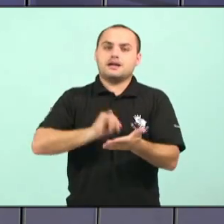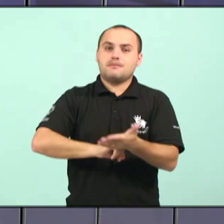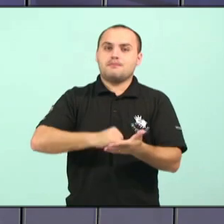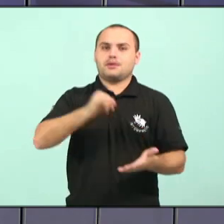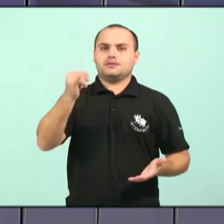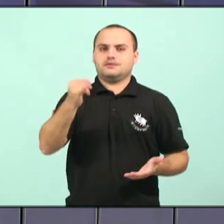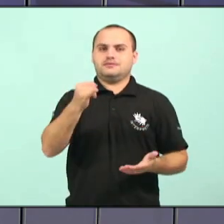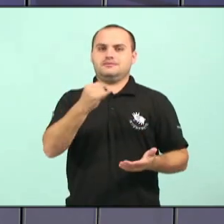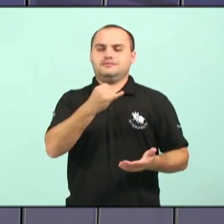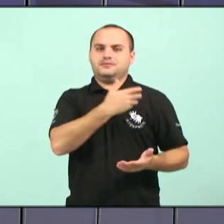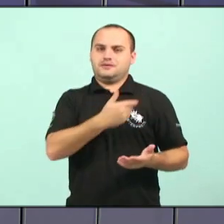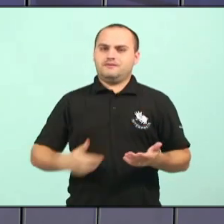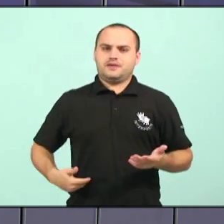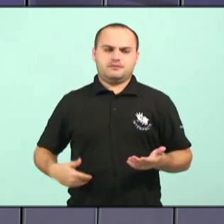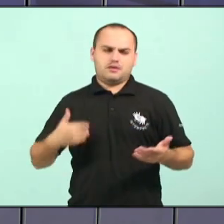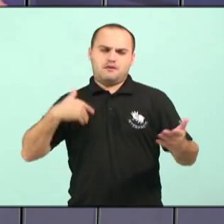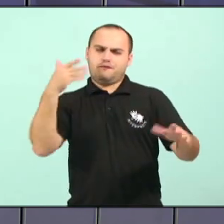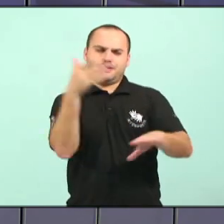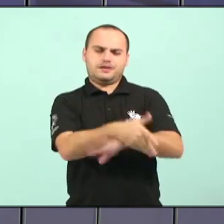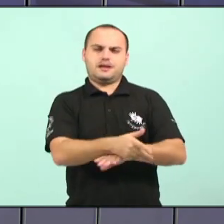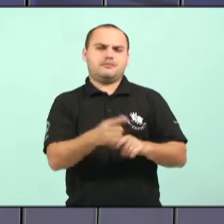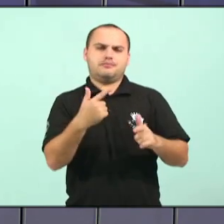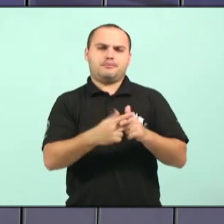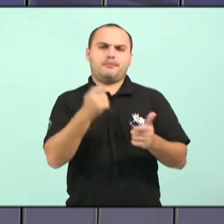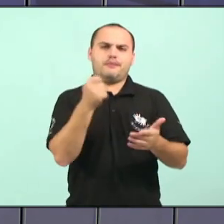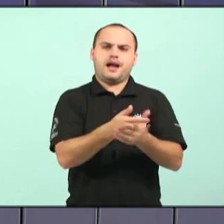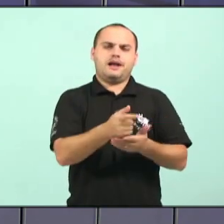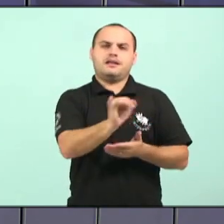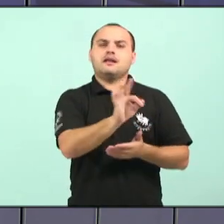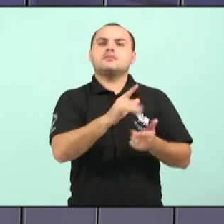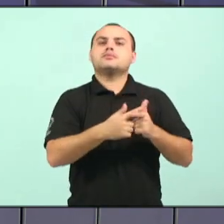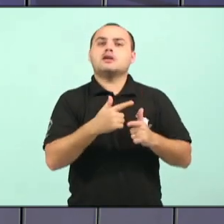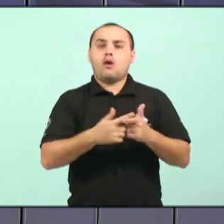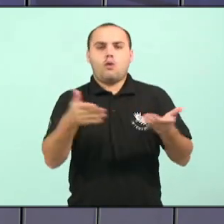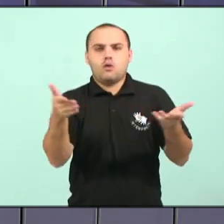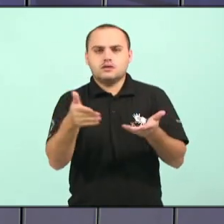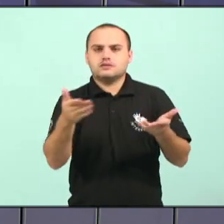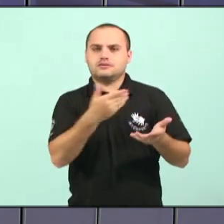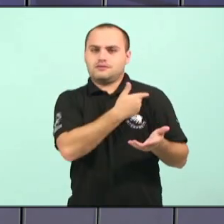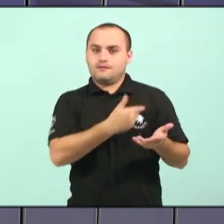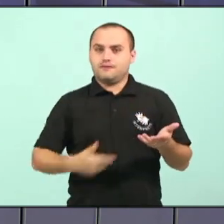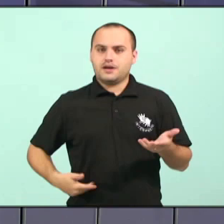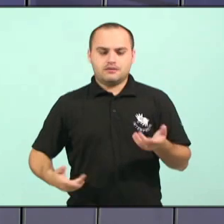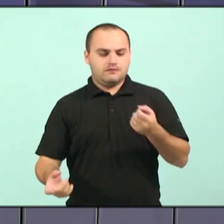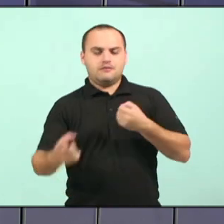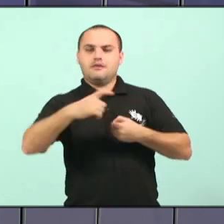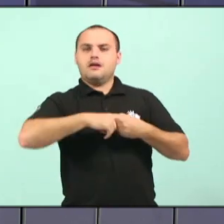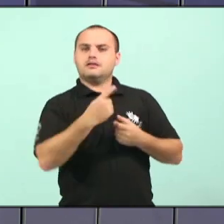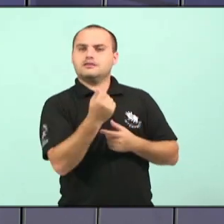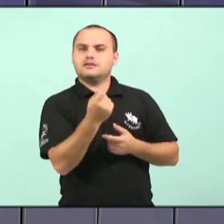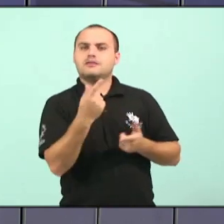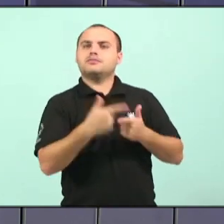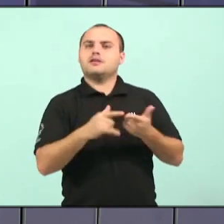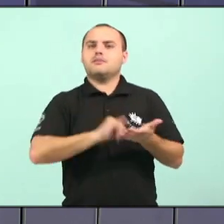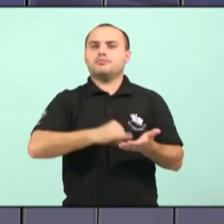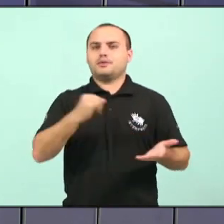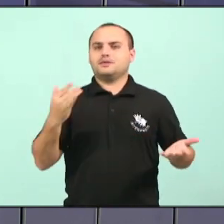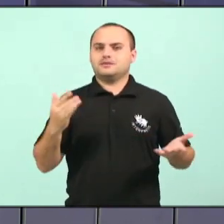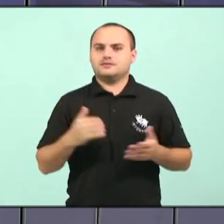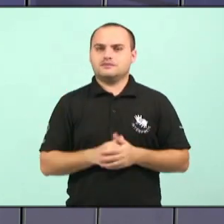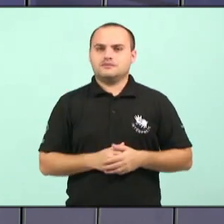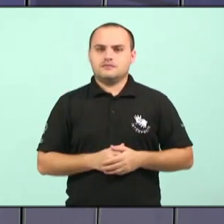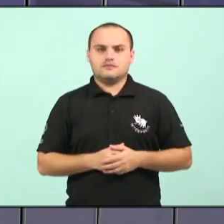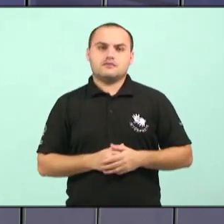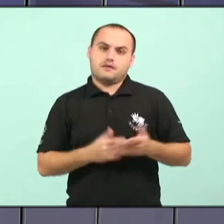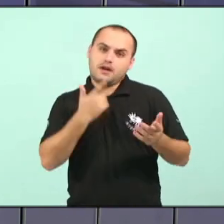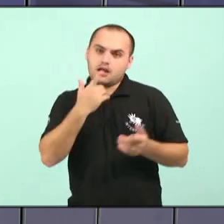governo. Não vou nem entrar nessa questão se tem que pagar imposto, mas hoje paga. Hoje o governo recebe de volta. Como eu falei para você, a proporção é mais ou menos 1